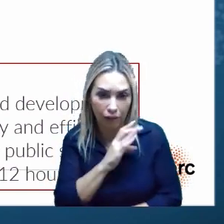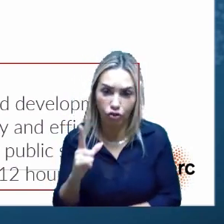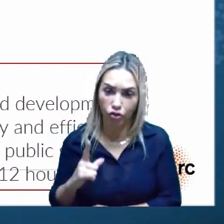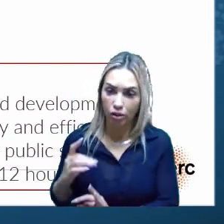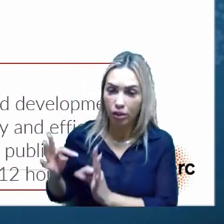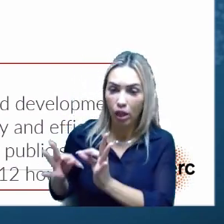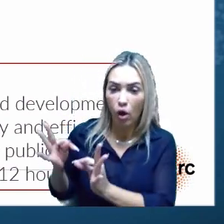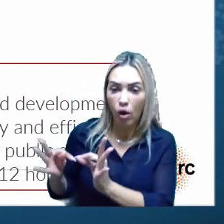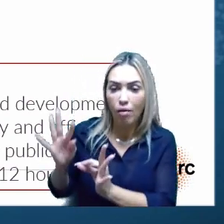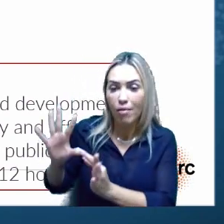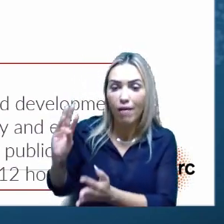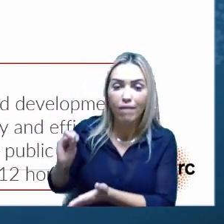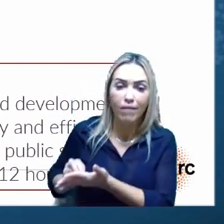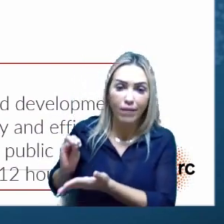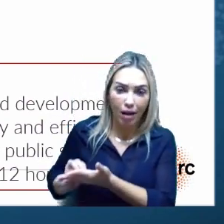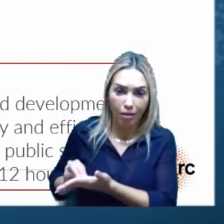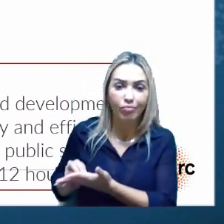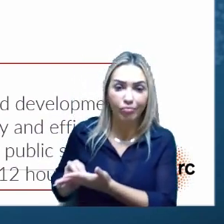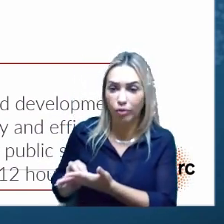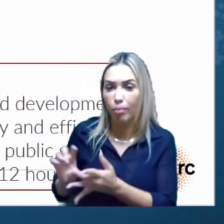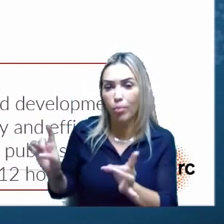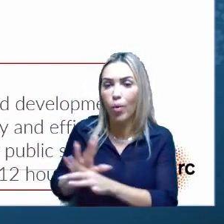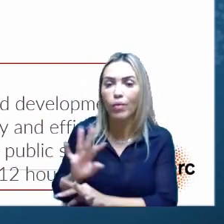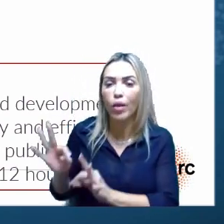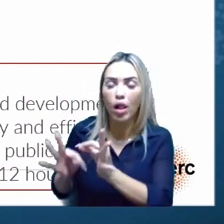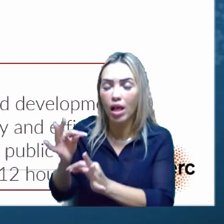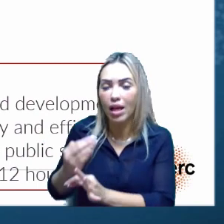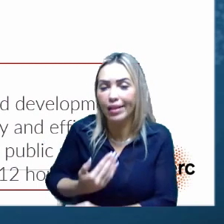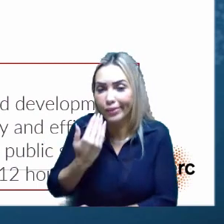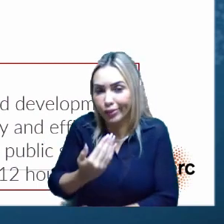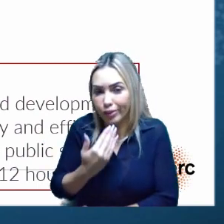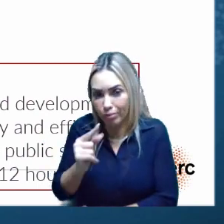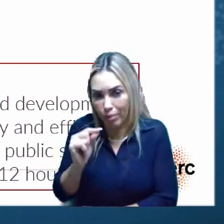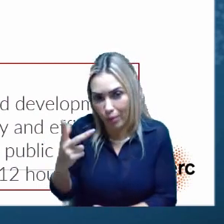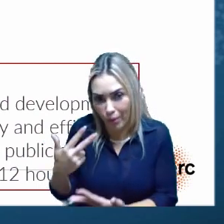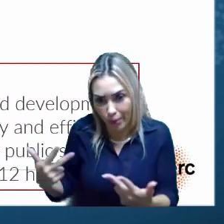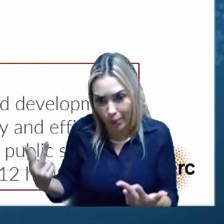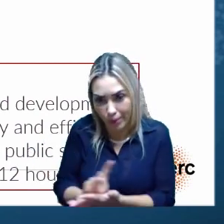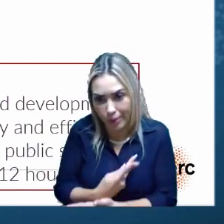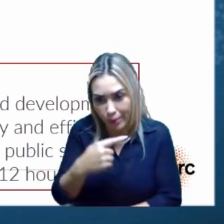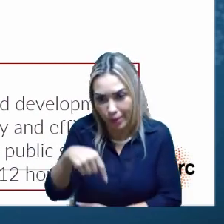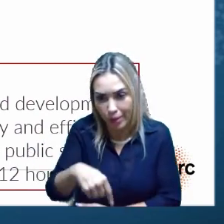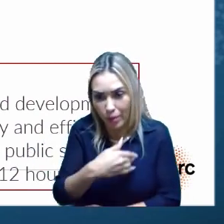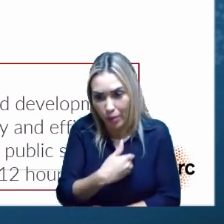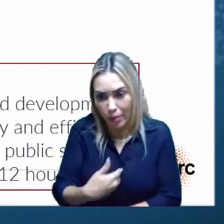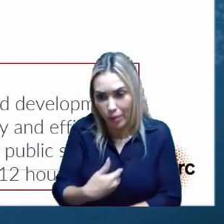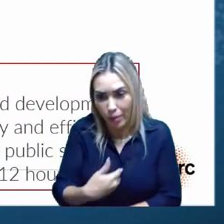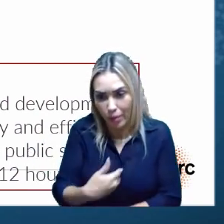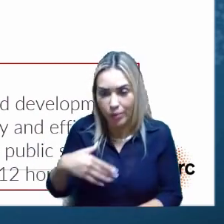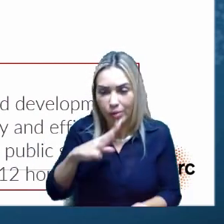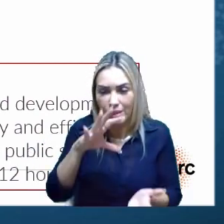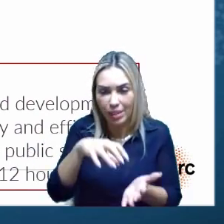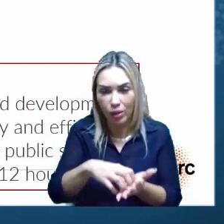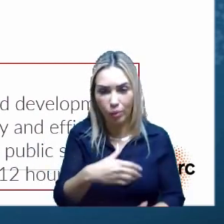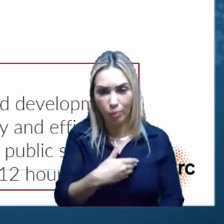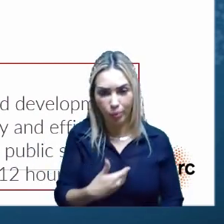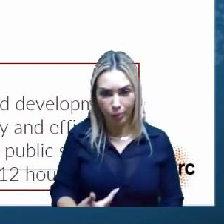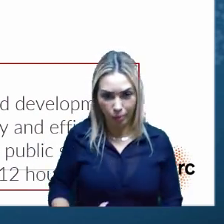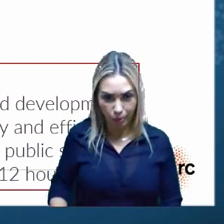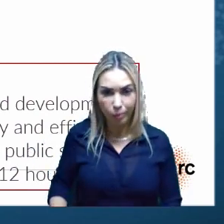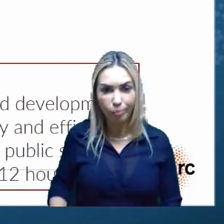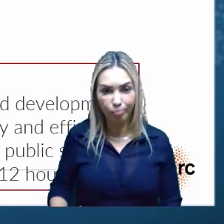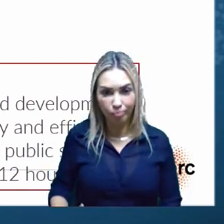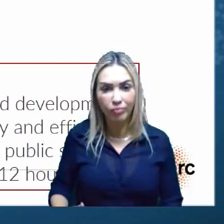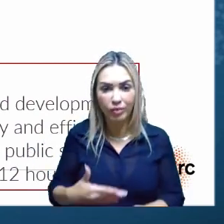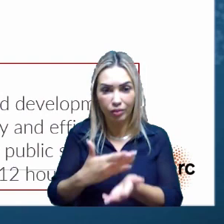não era suficiente ter tecnologia. Uma coisa que aconteceu aqui foi que os governos, o setor público,